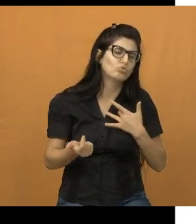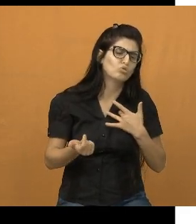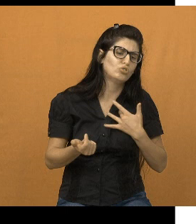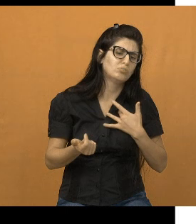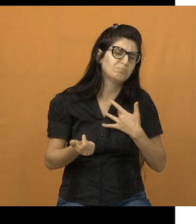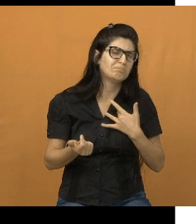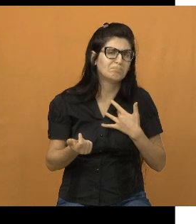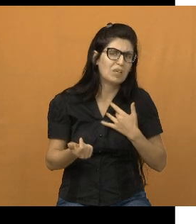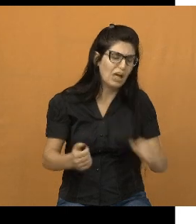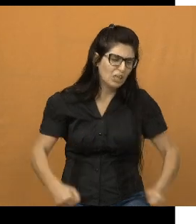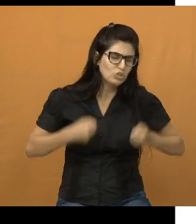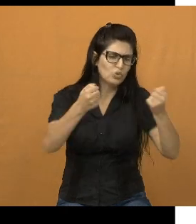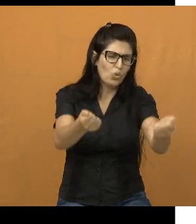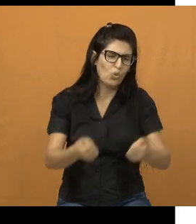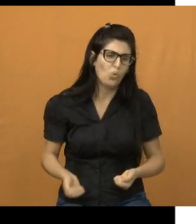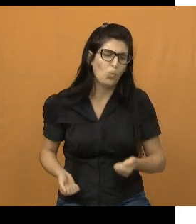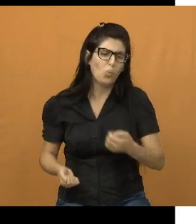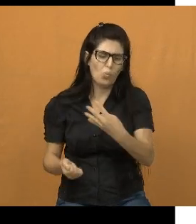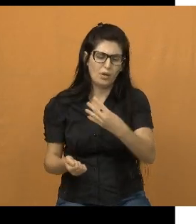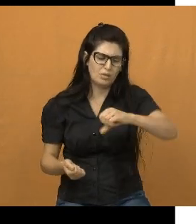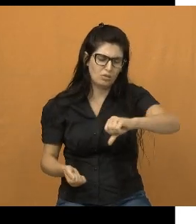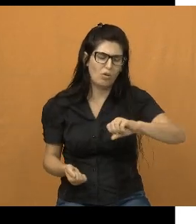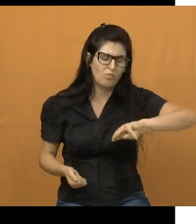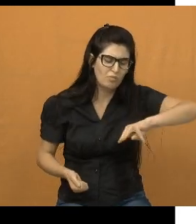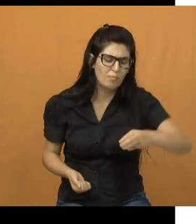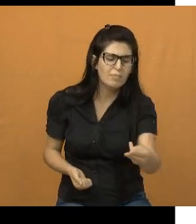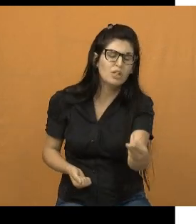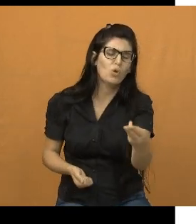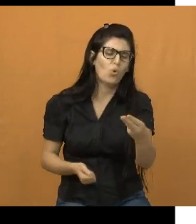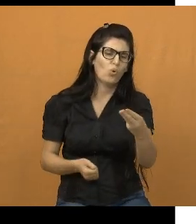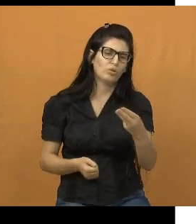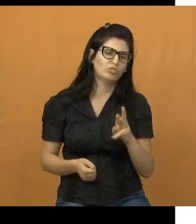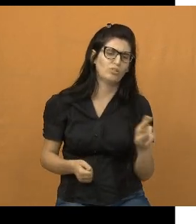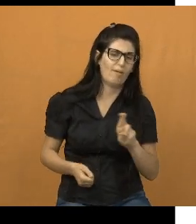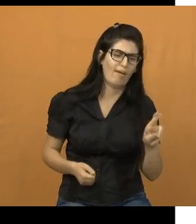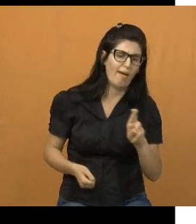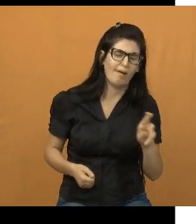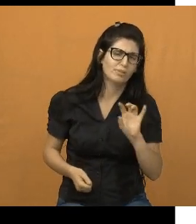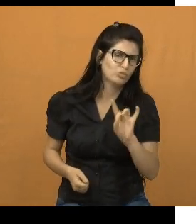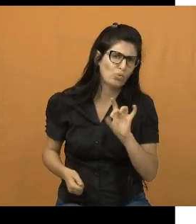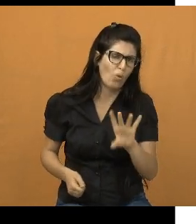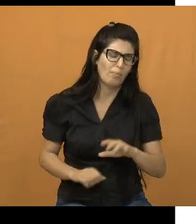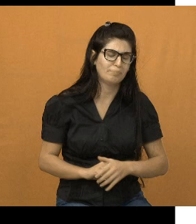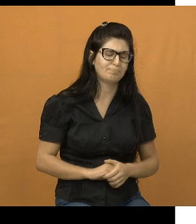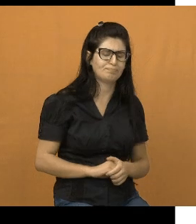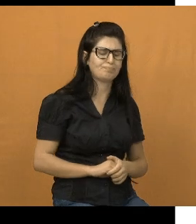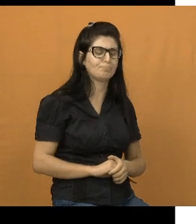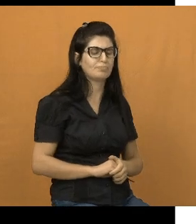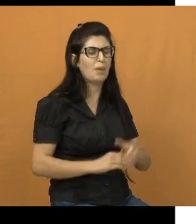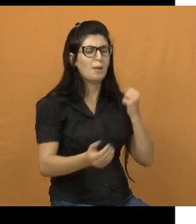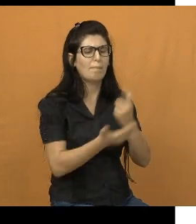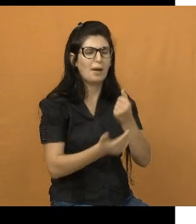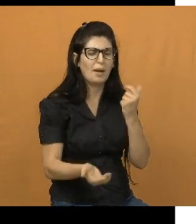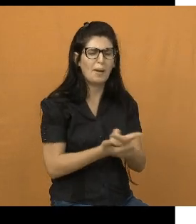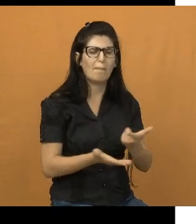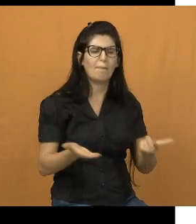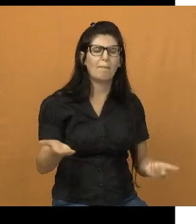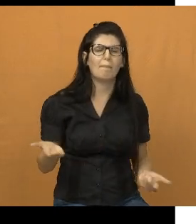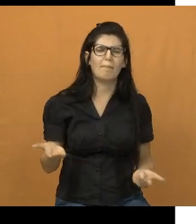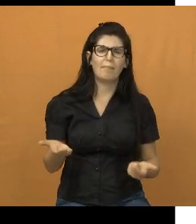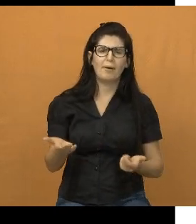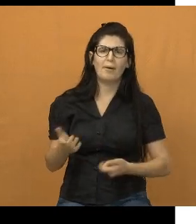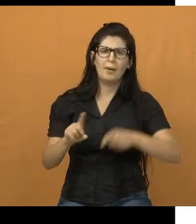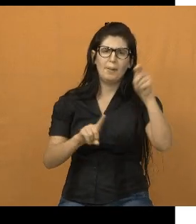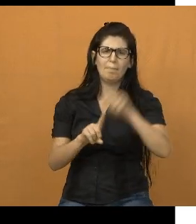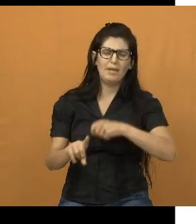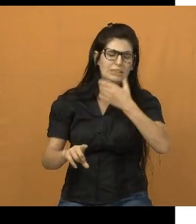Então, gastamos 49 milhões de reais no terceiro. Aqui, principalmente, em relação ao pagamento de 13º e alguns contratos